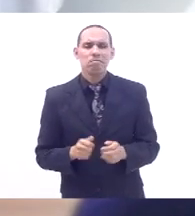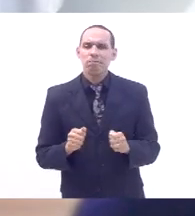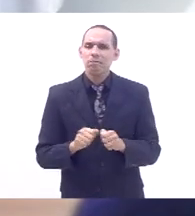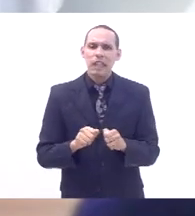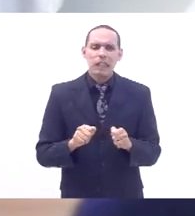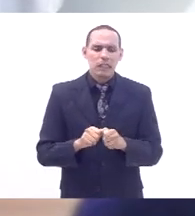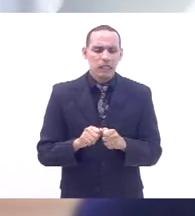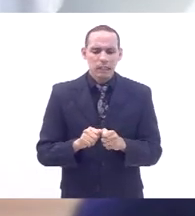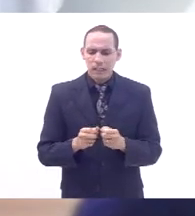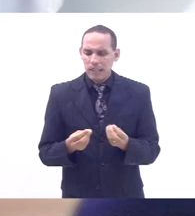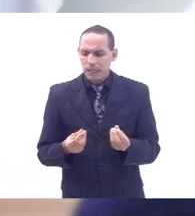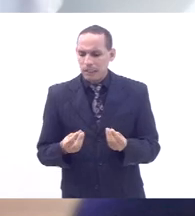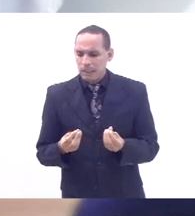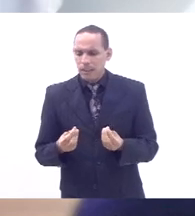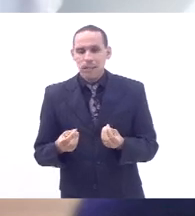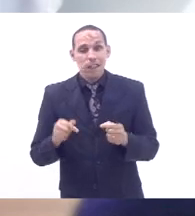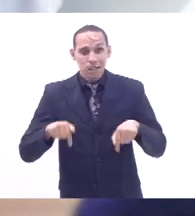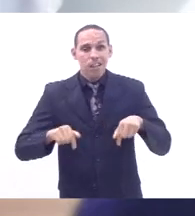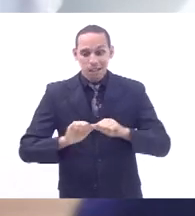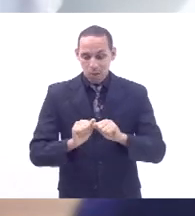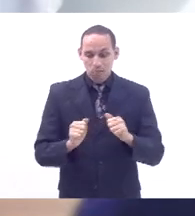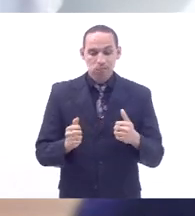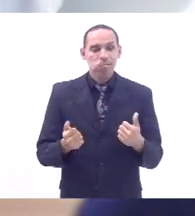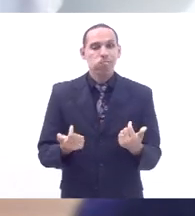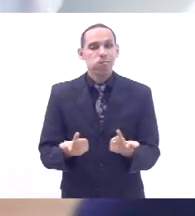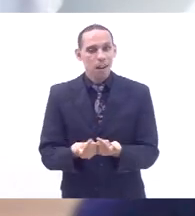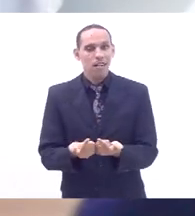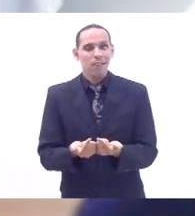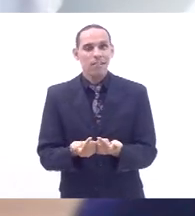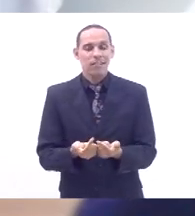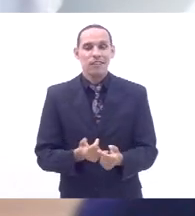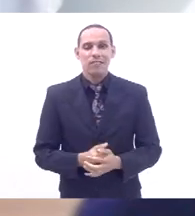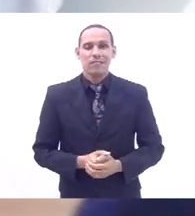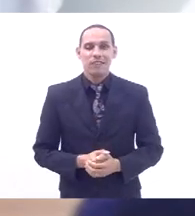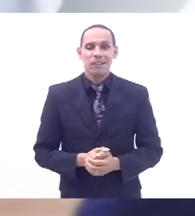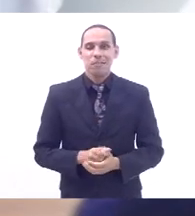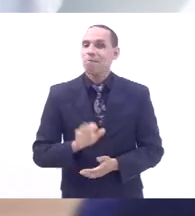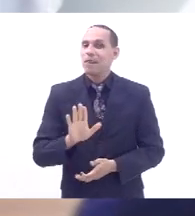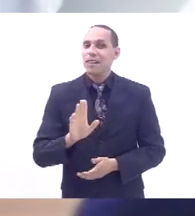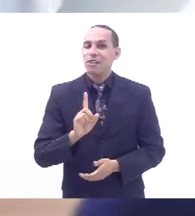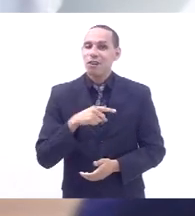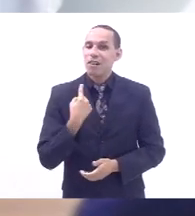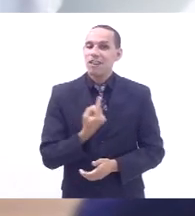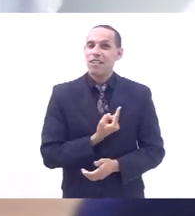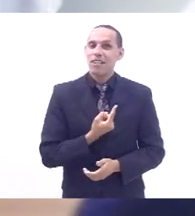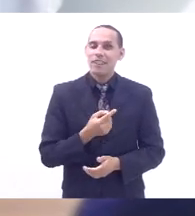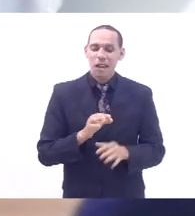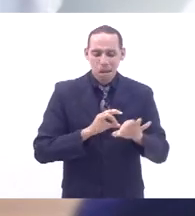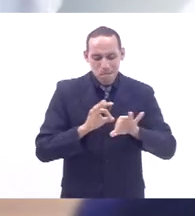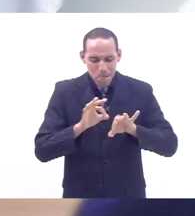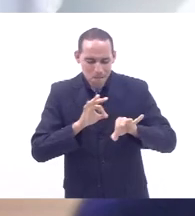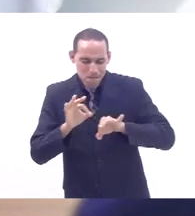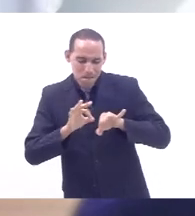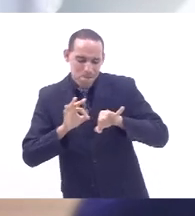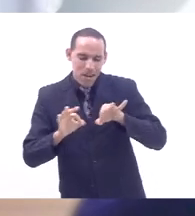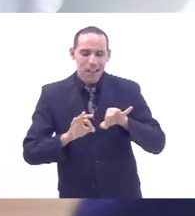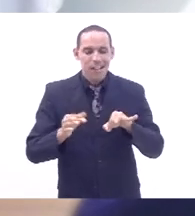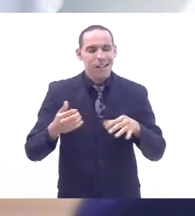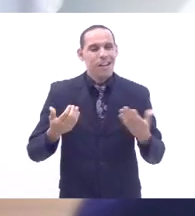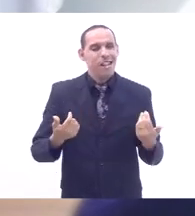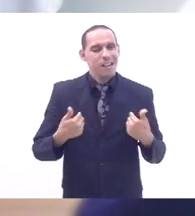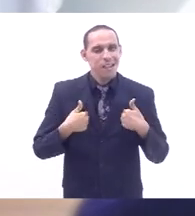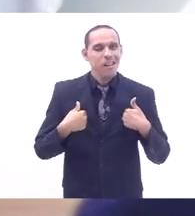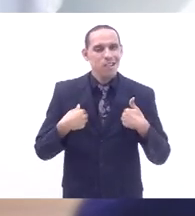por aqui pela Assembleia Legislativa, mas a gente foi dando um jeito e hoje eu, como deputado